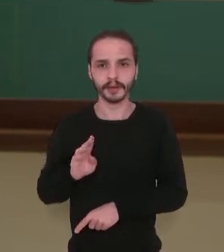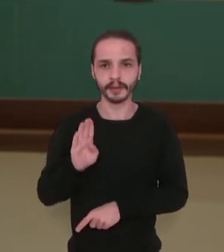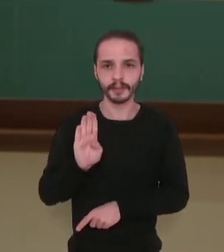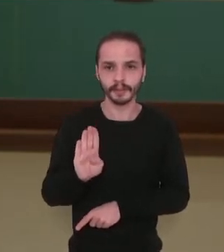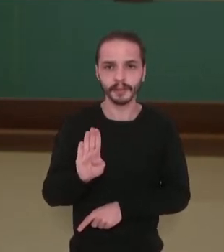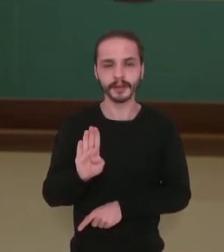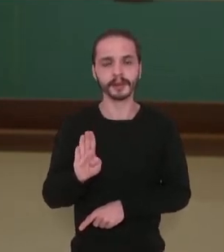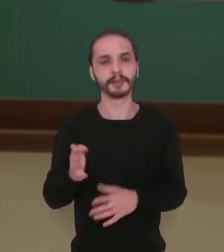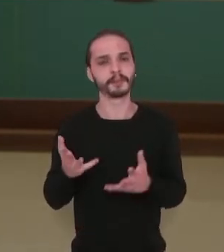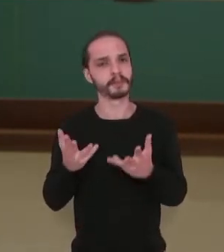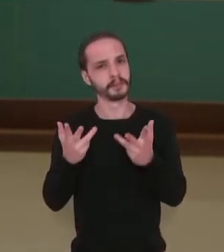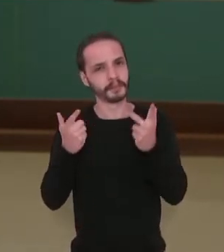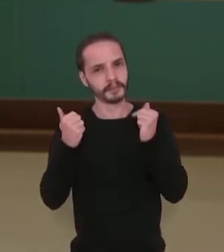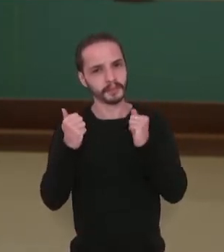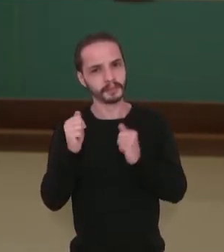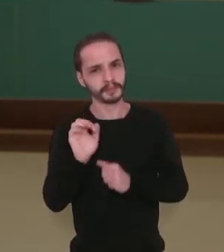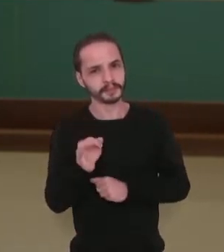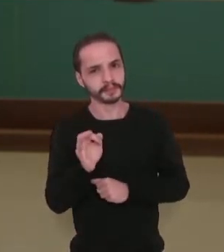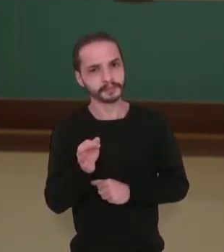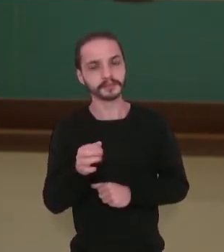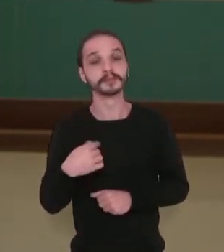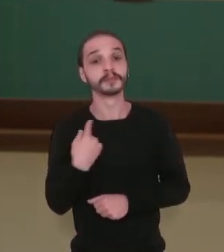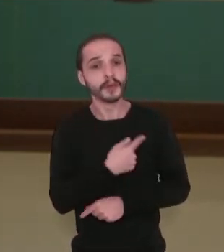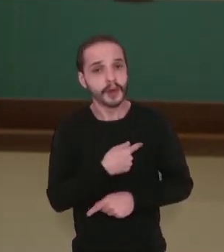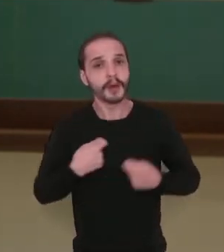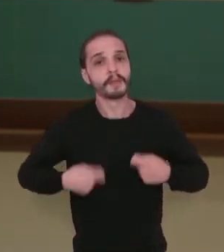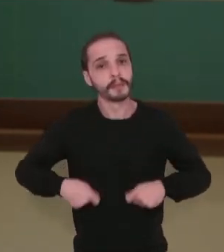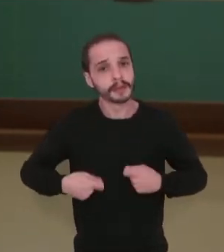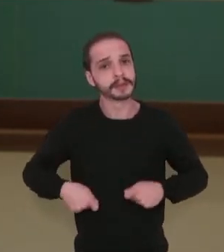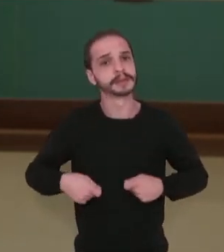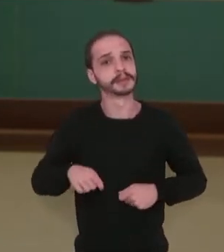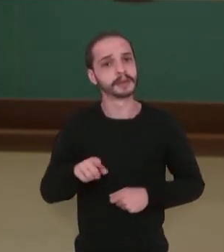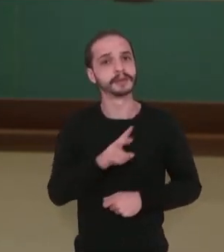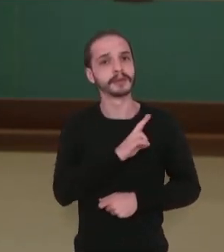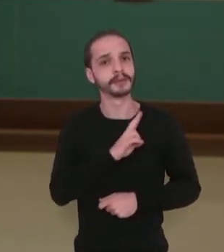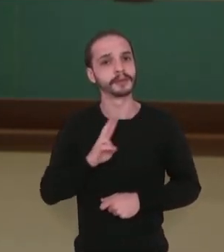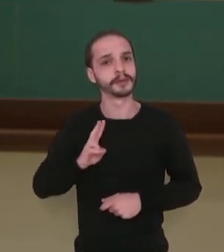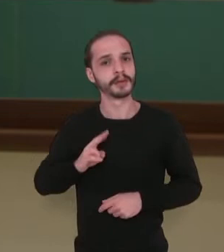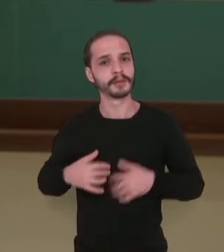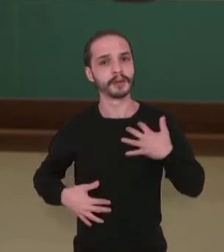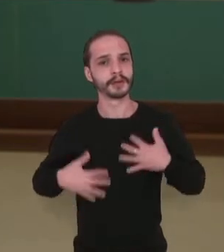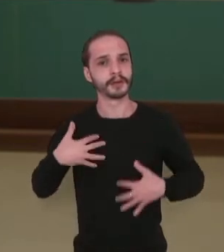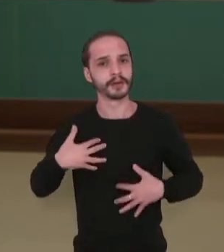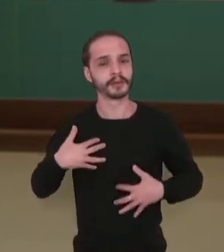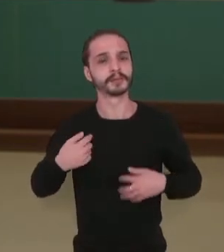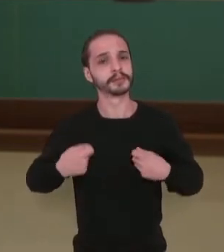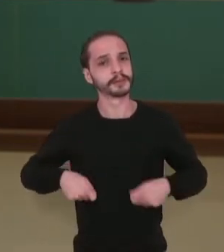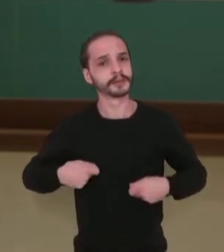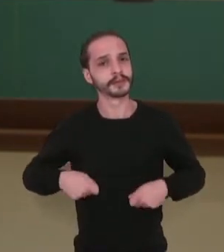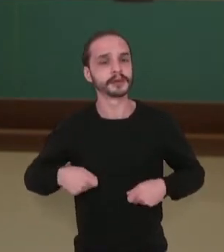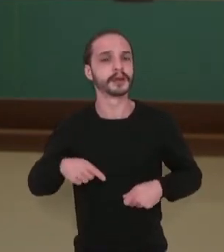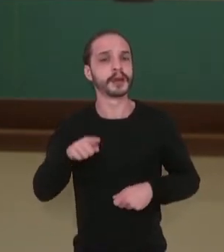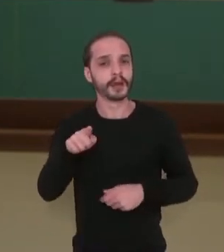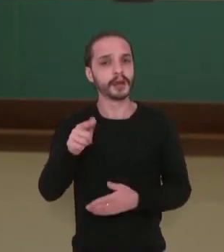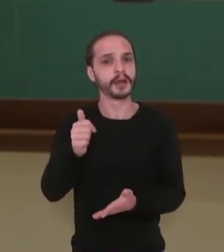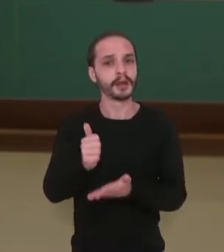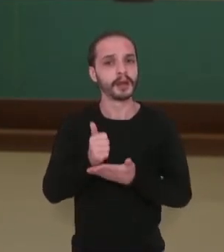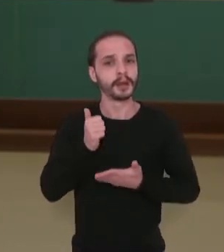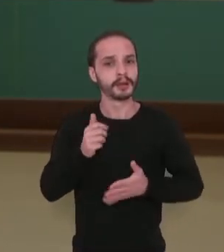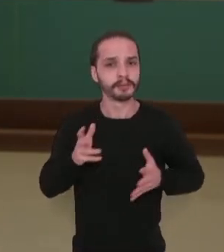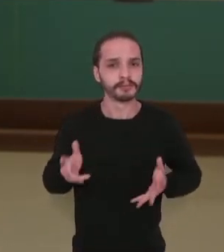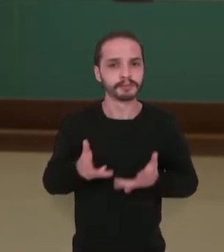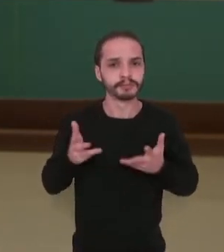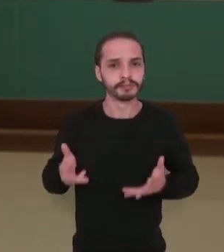que maravilha! Nós necessitamos dessas vitaminas no nosso corpo e elas contribuem incentivando ali